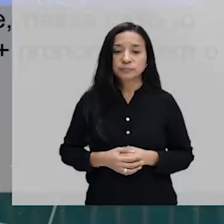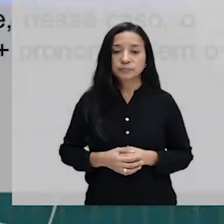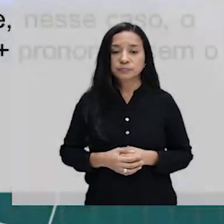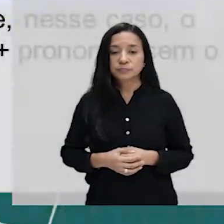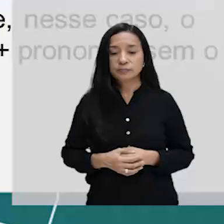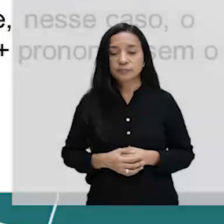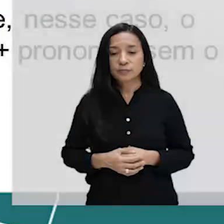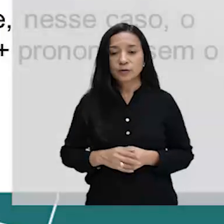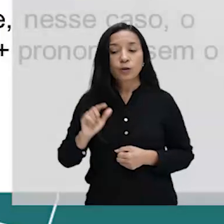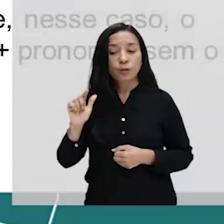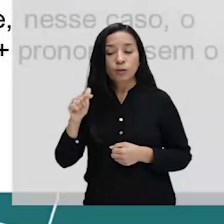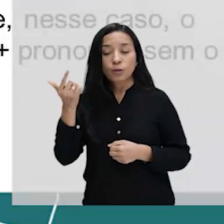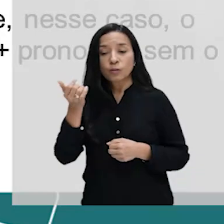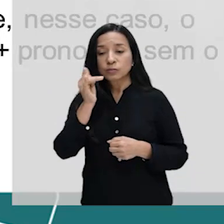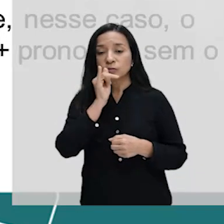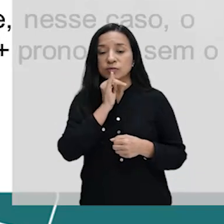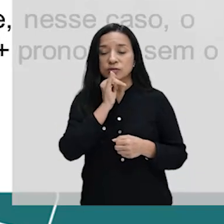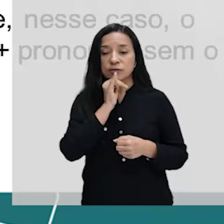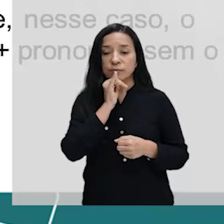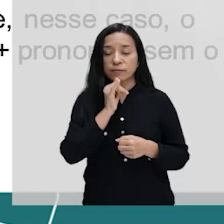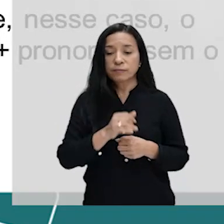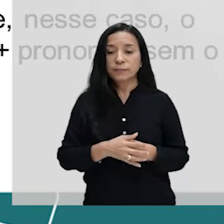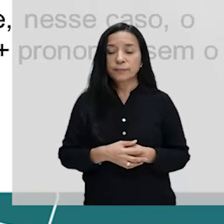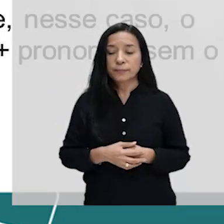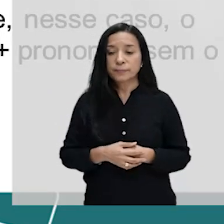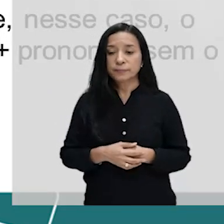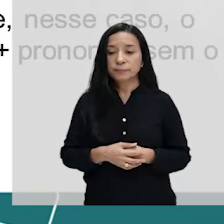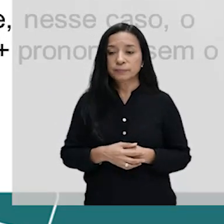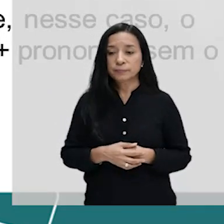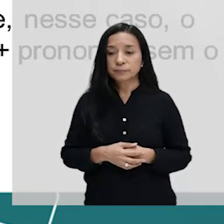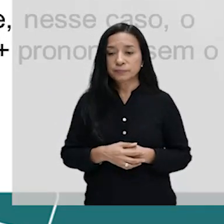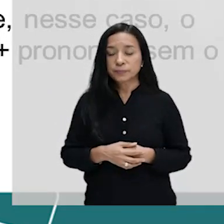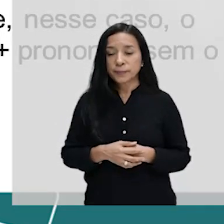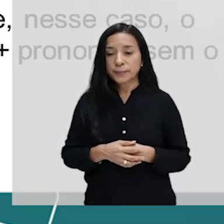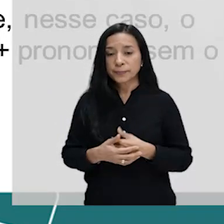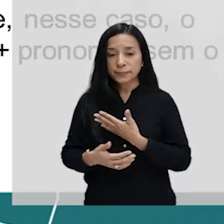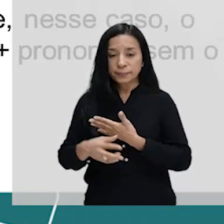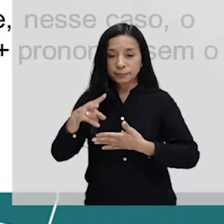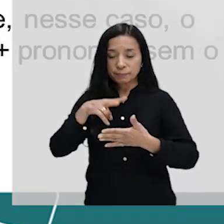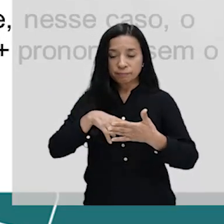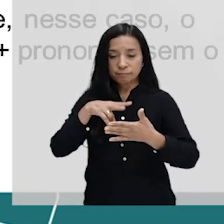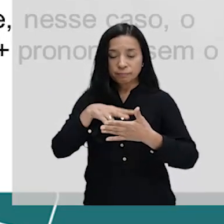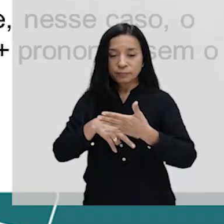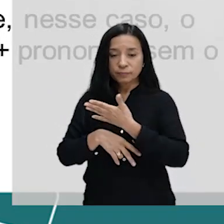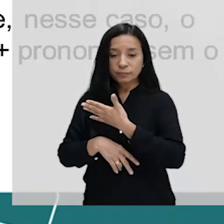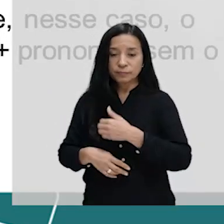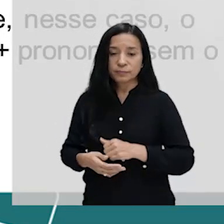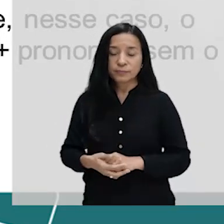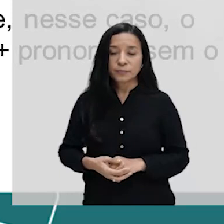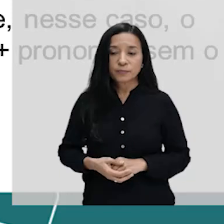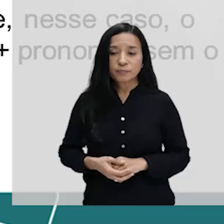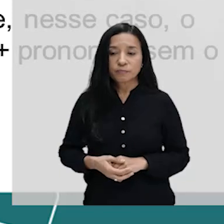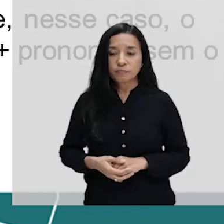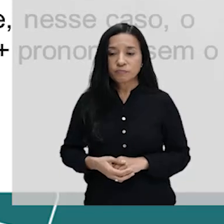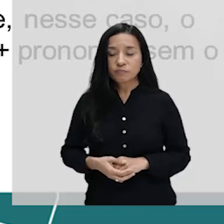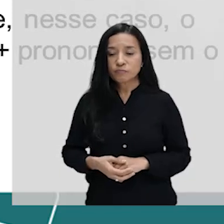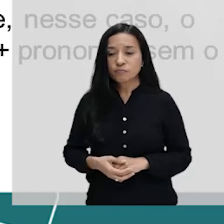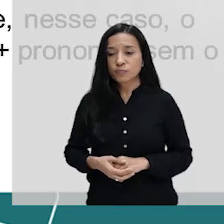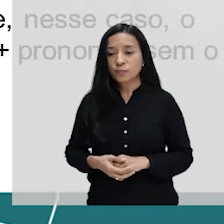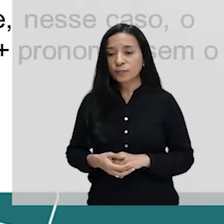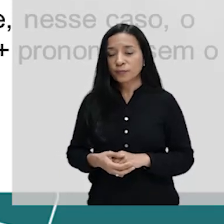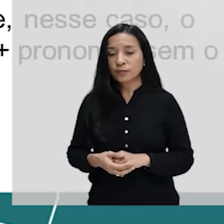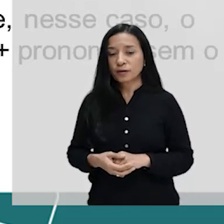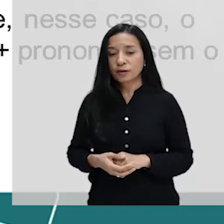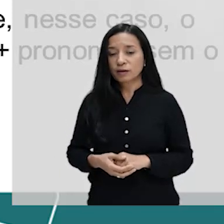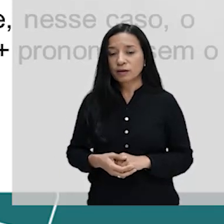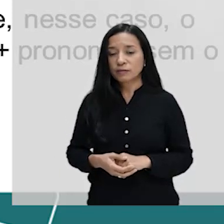Se for outros exemplos, né? Se for para eu ficar, então ficarei, né? Ficar sujeito, eu ficarei, o sujeito também